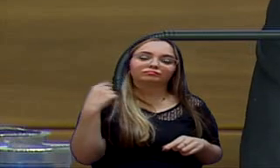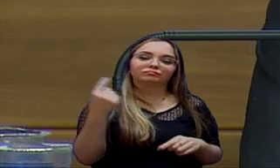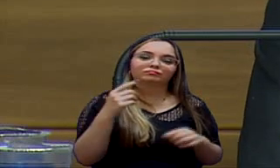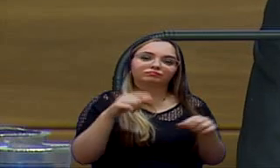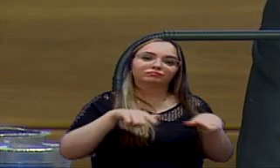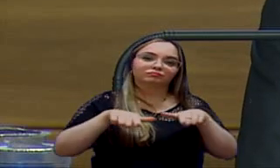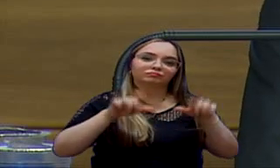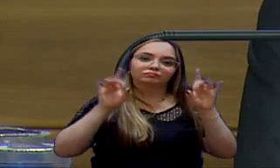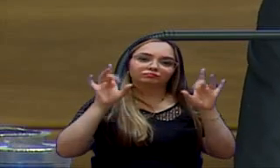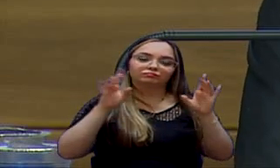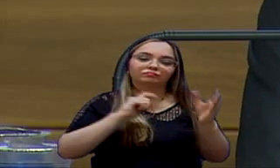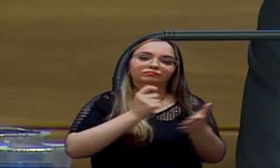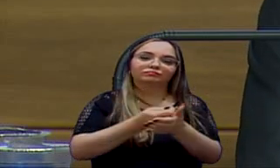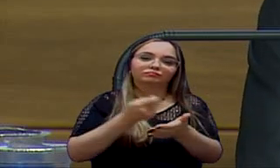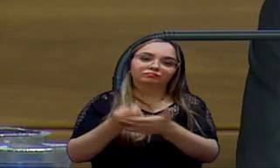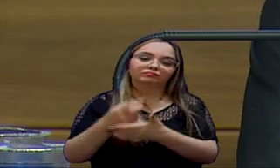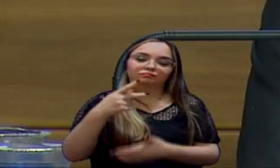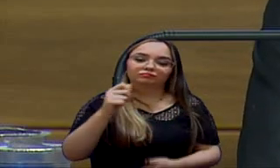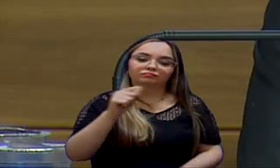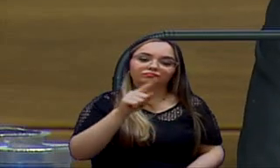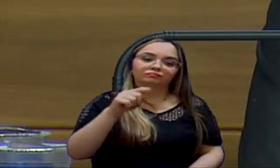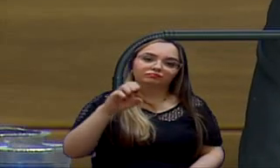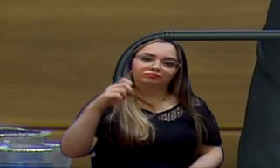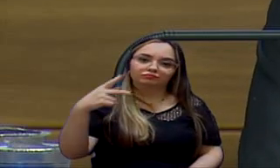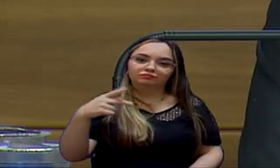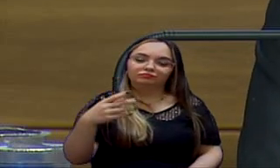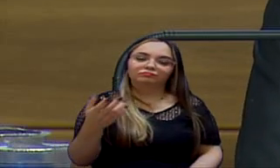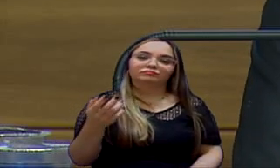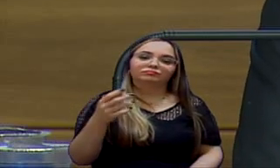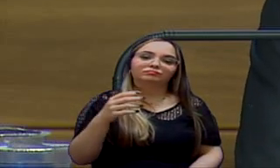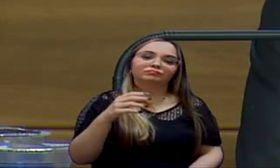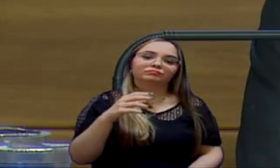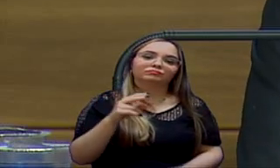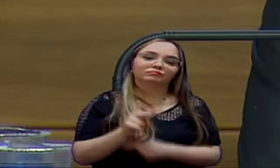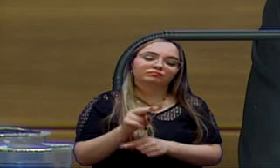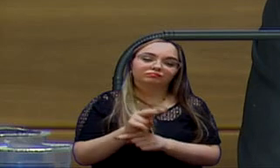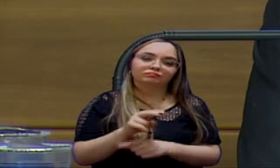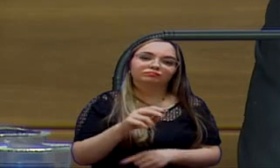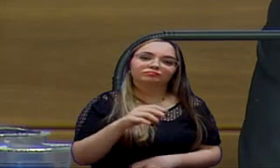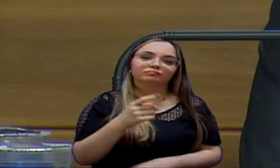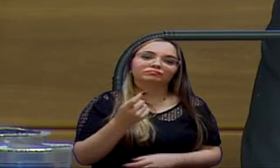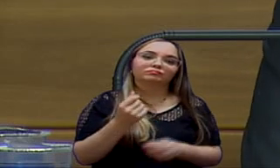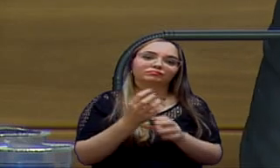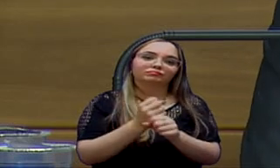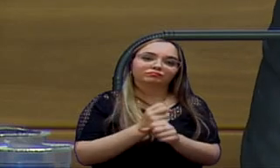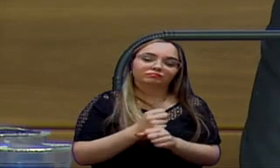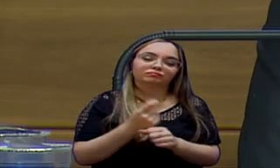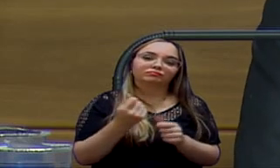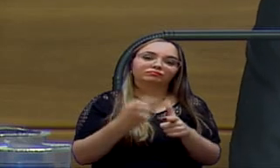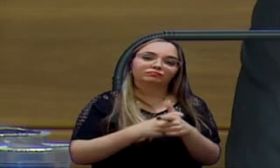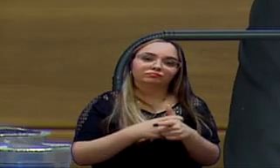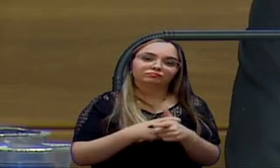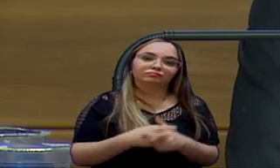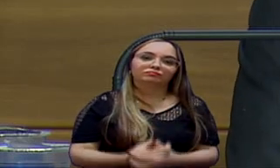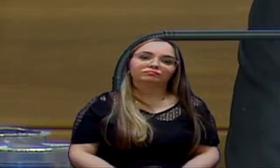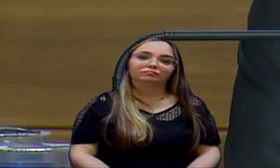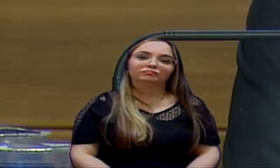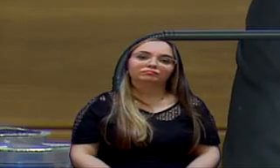especiais que são os pagamentos de PASEP precatório rpv indenizações da dívida